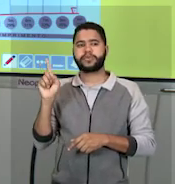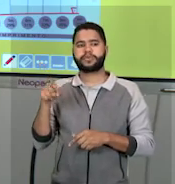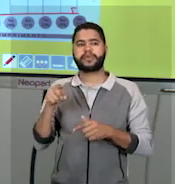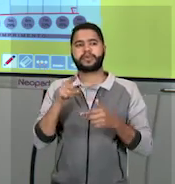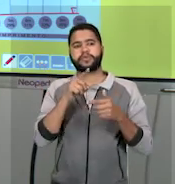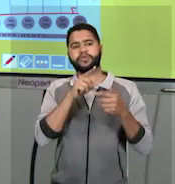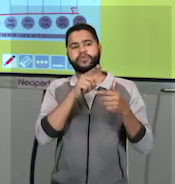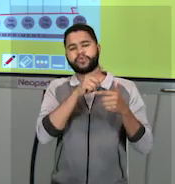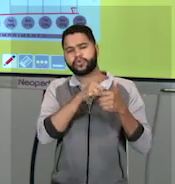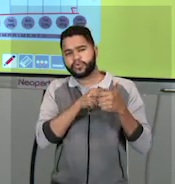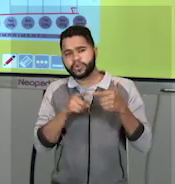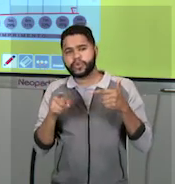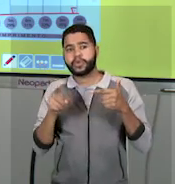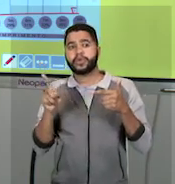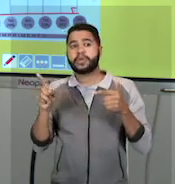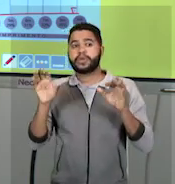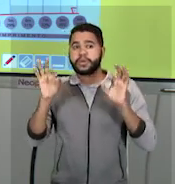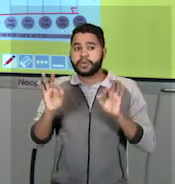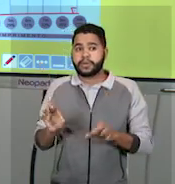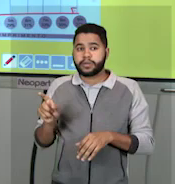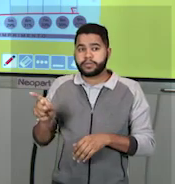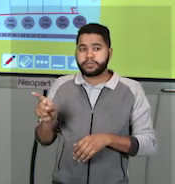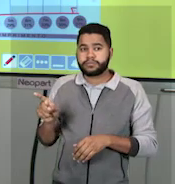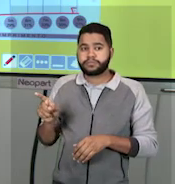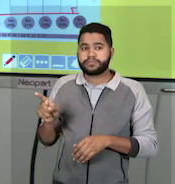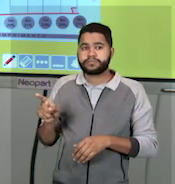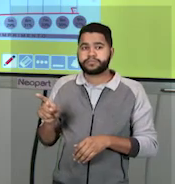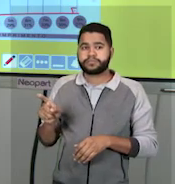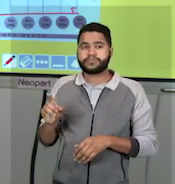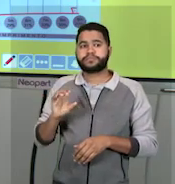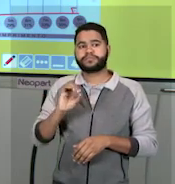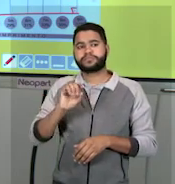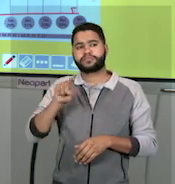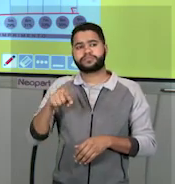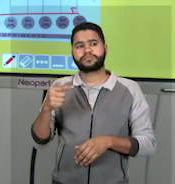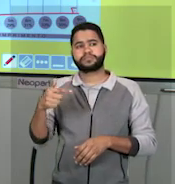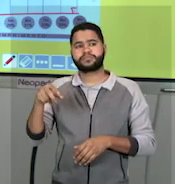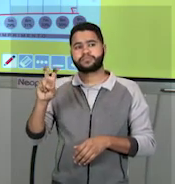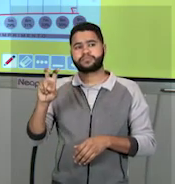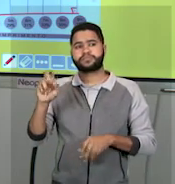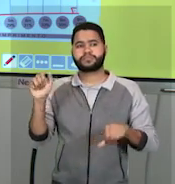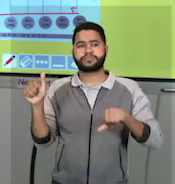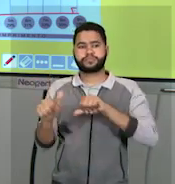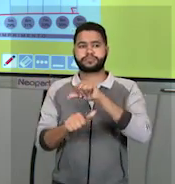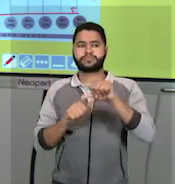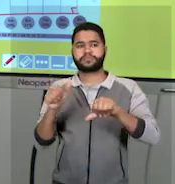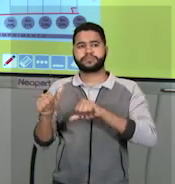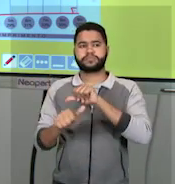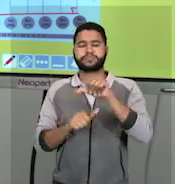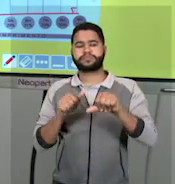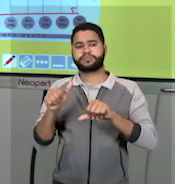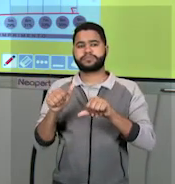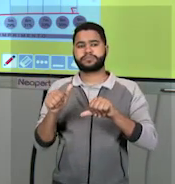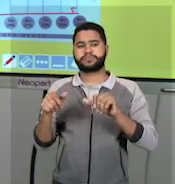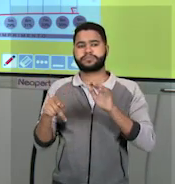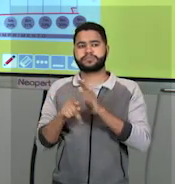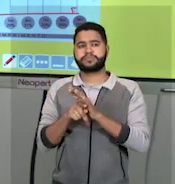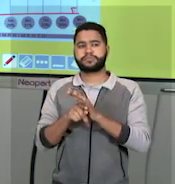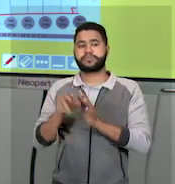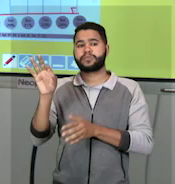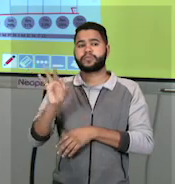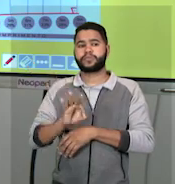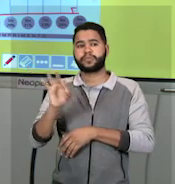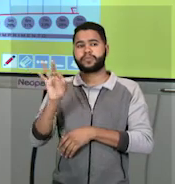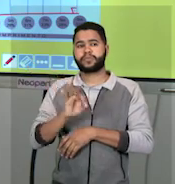essa. Observe que deu exatamente esse valor. 0,25, transformando em